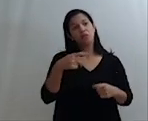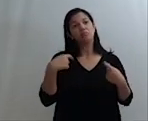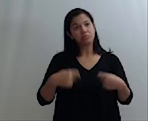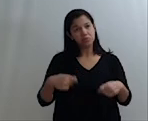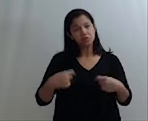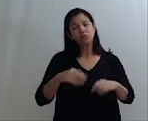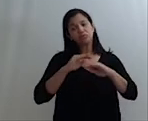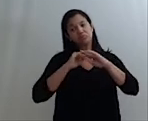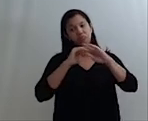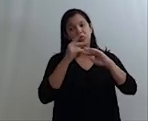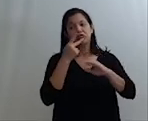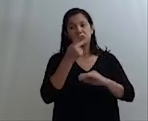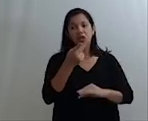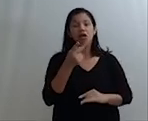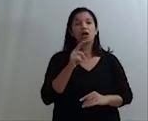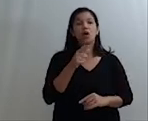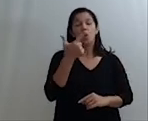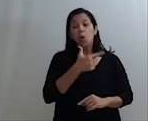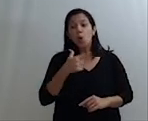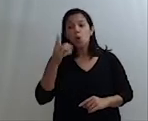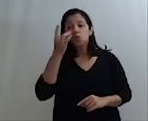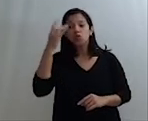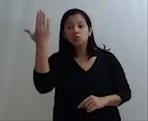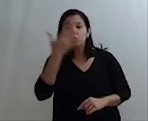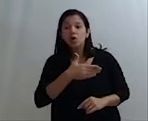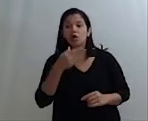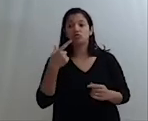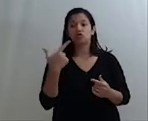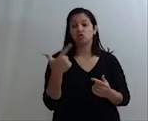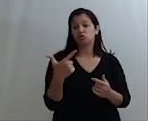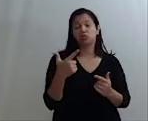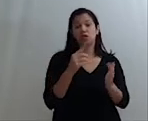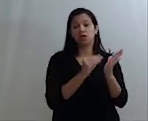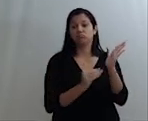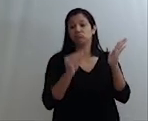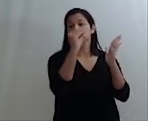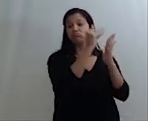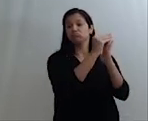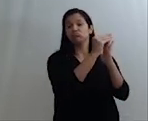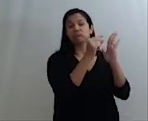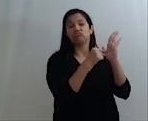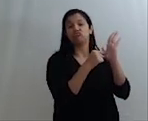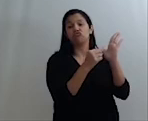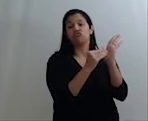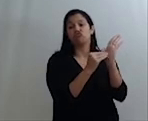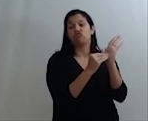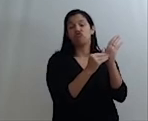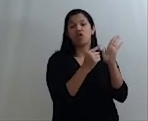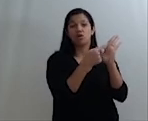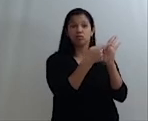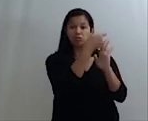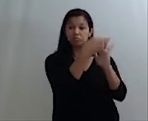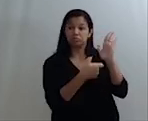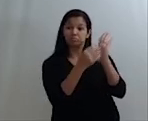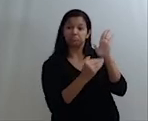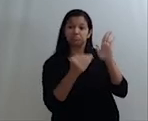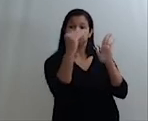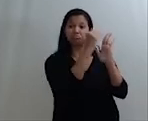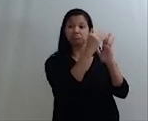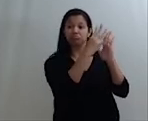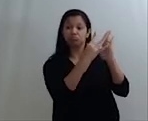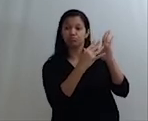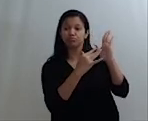outros outras provas que não estão nesses autos que diz o Nobre advogado que tem a favor do